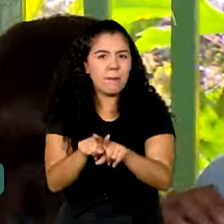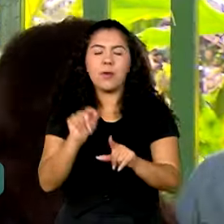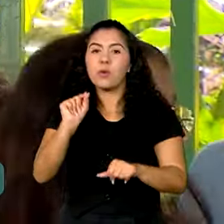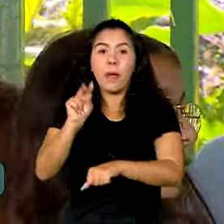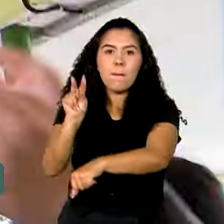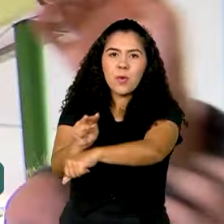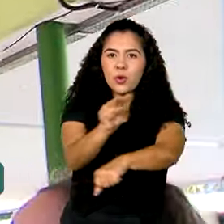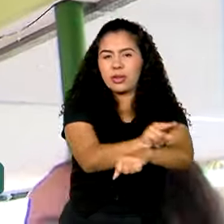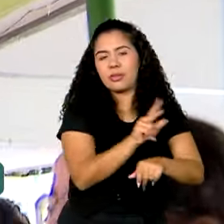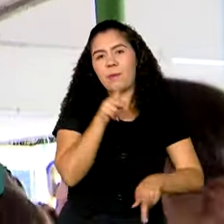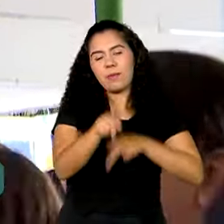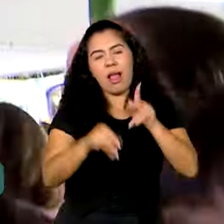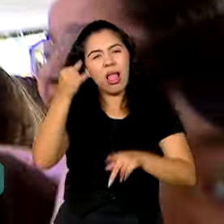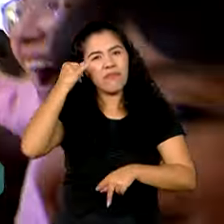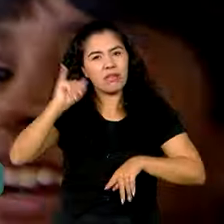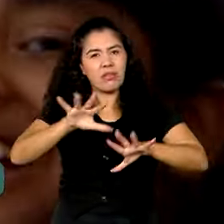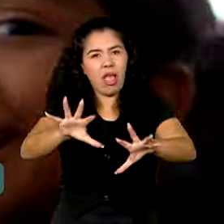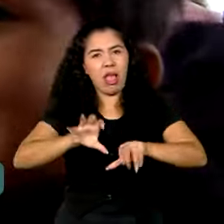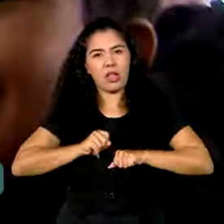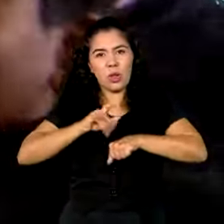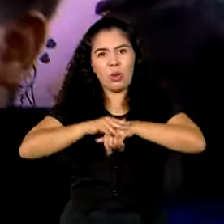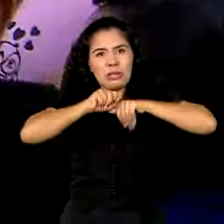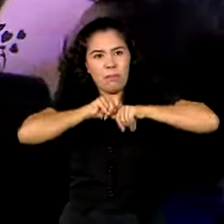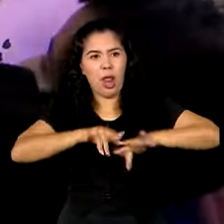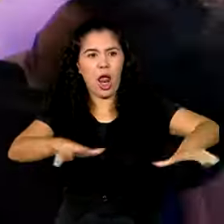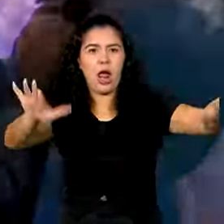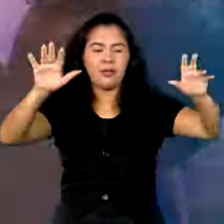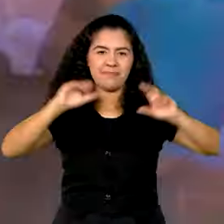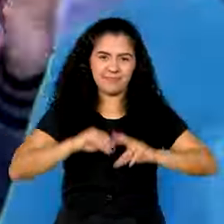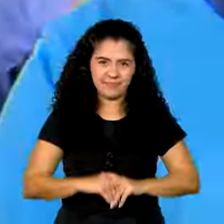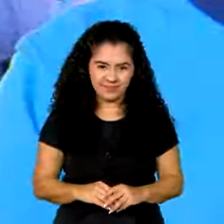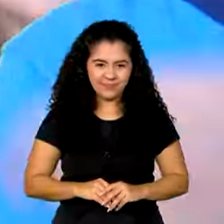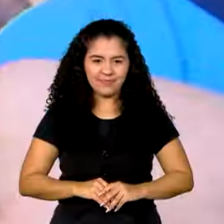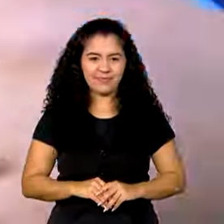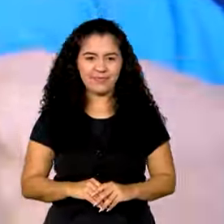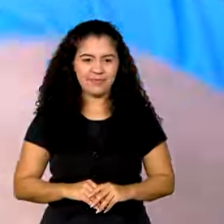nossa população e evitar que doenças retornem.